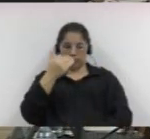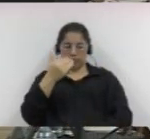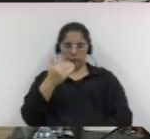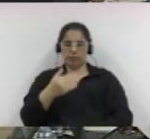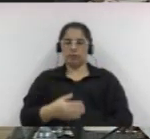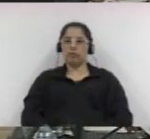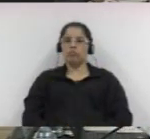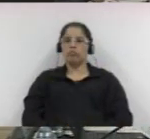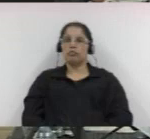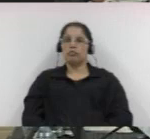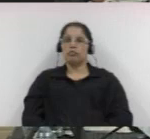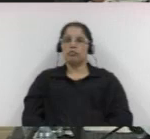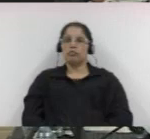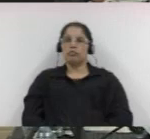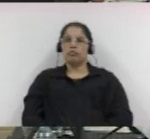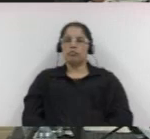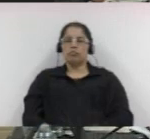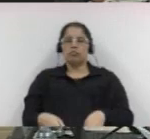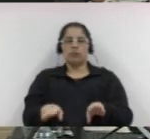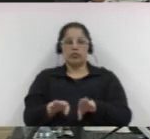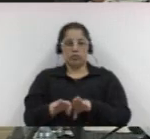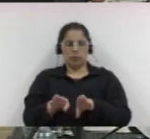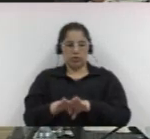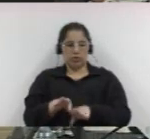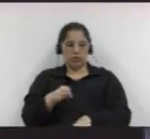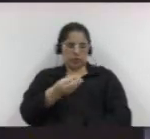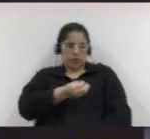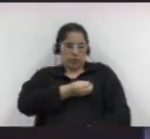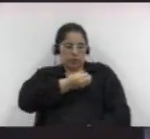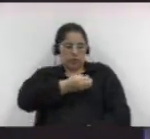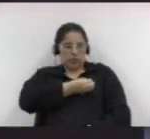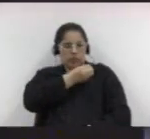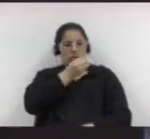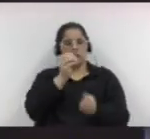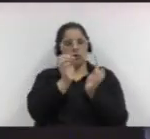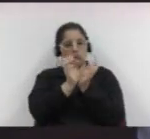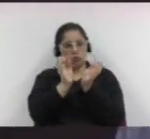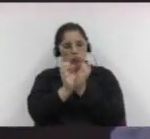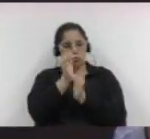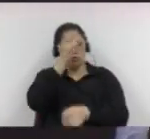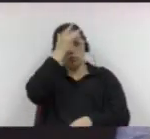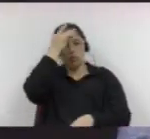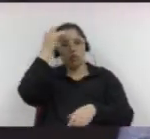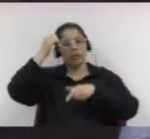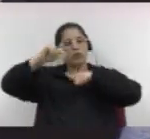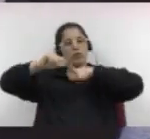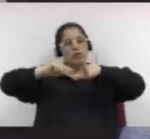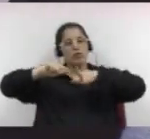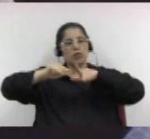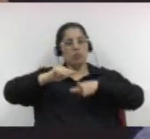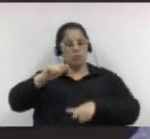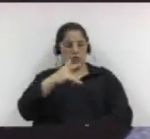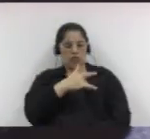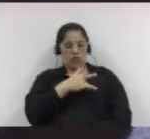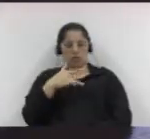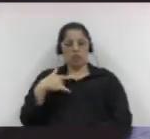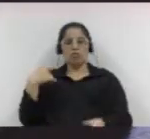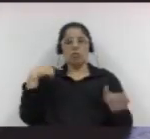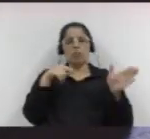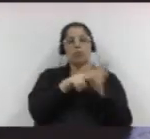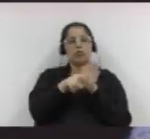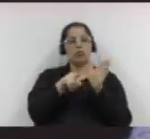aqui pessoas que são envolvidas no trabalho da saúde. Eu estou perguntando ao Executivo quanto já